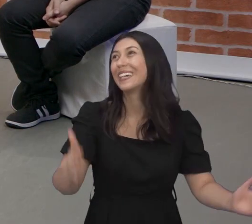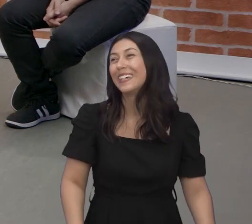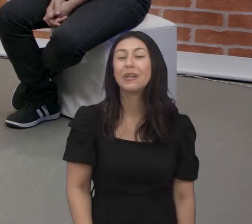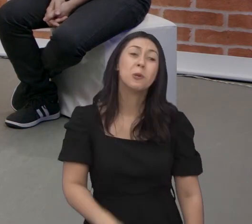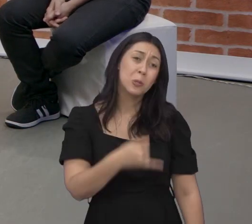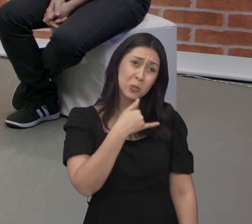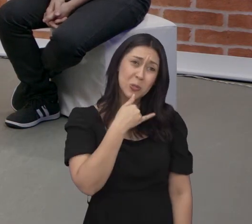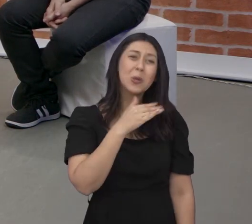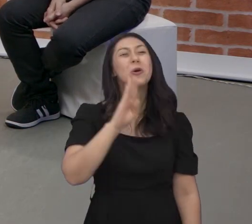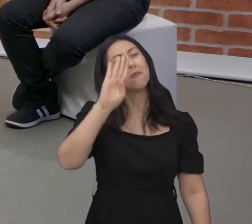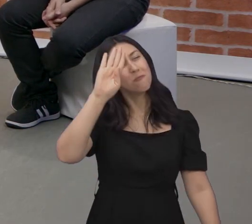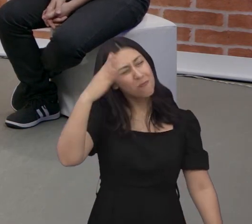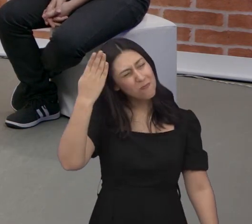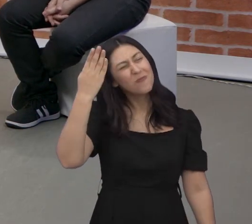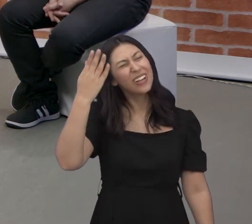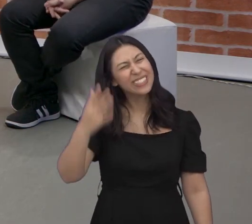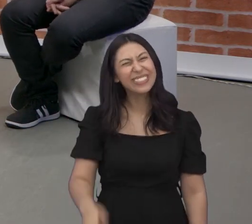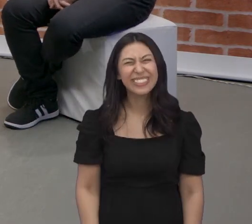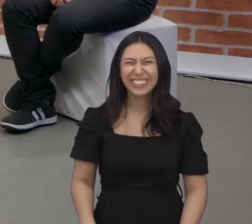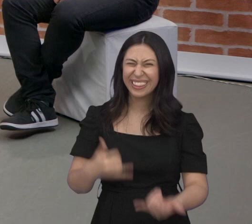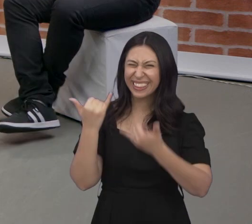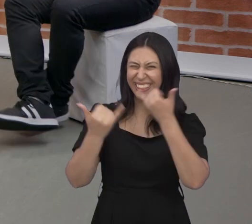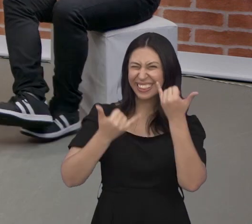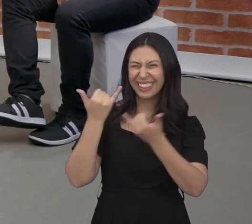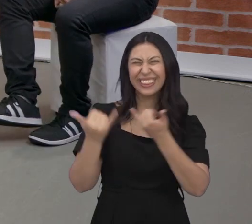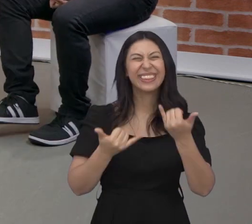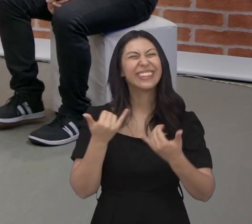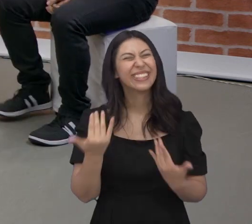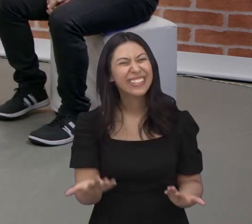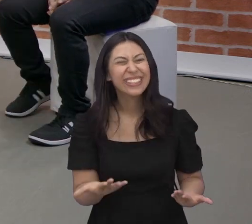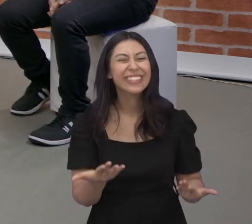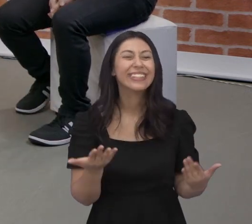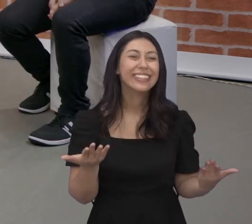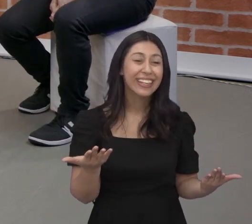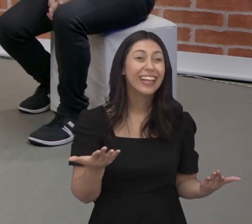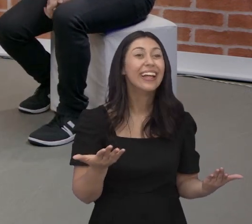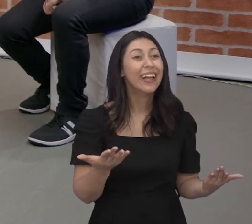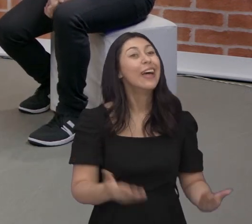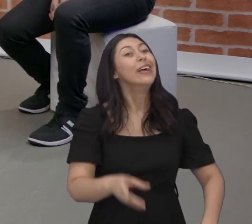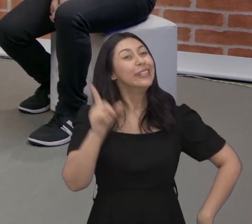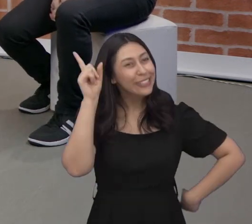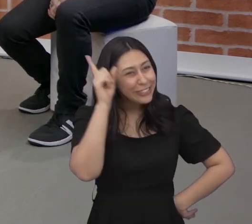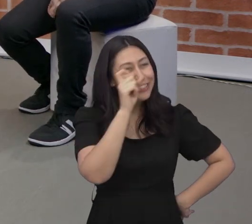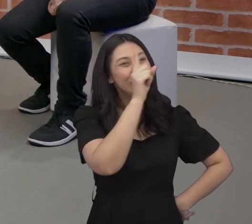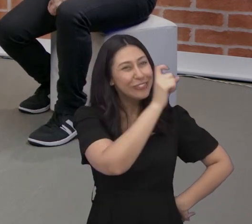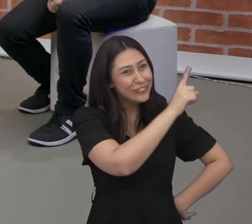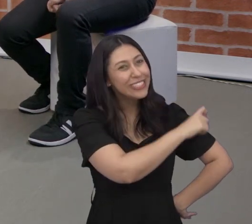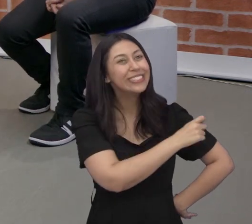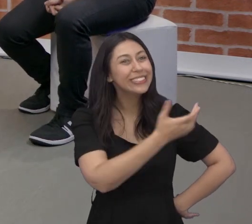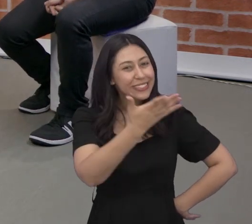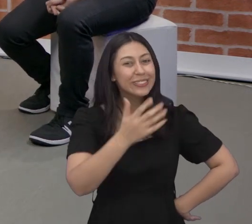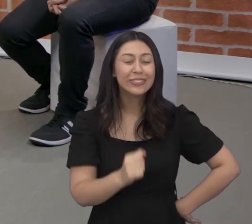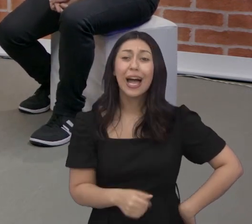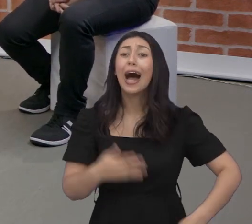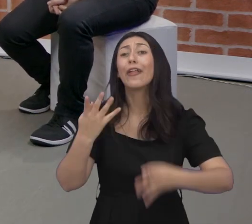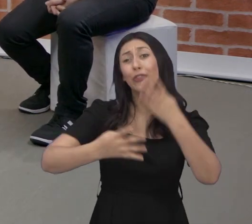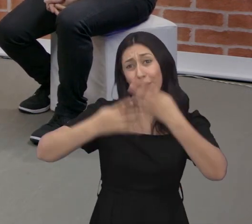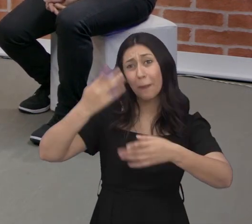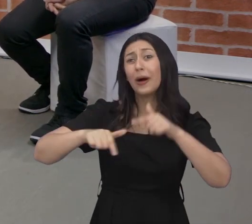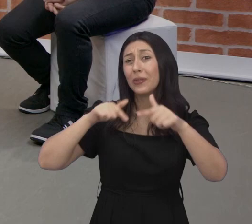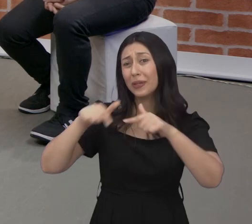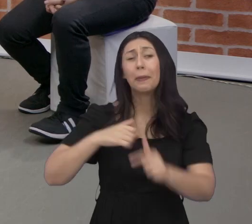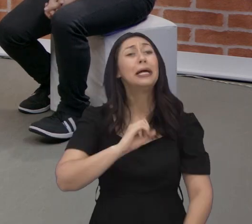Infelizmente, essa é uma farsa da ufologia. Aí essas coisas é complicado, né? Isso aí descredibiliza